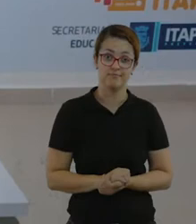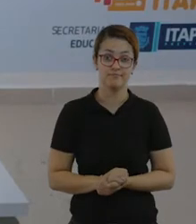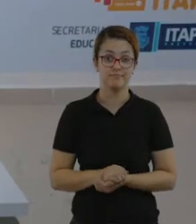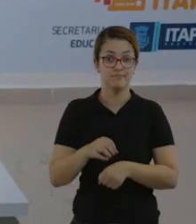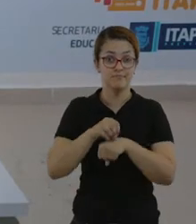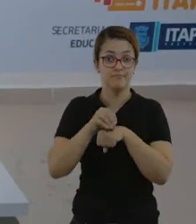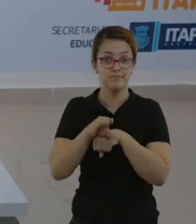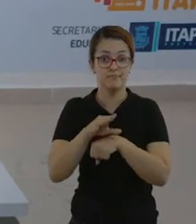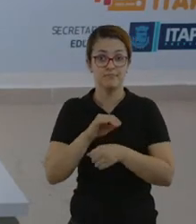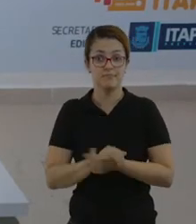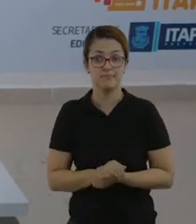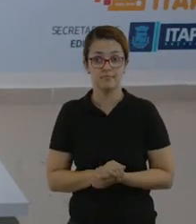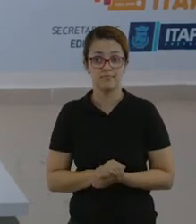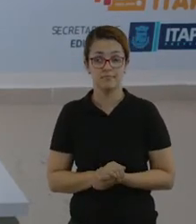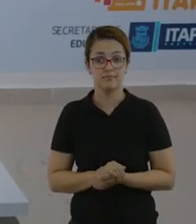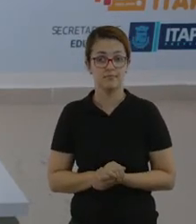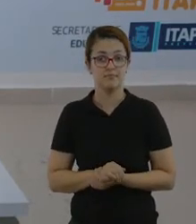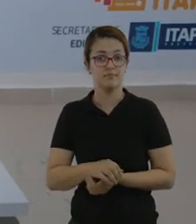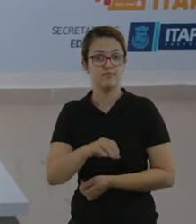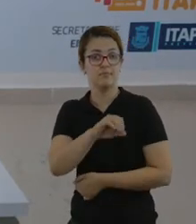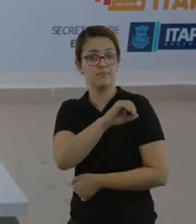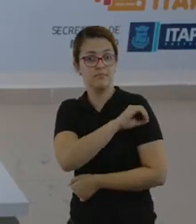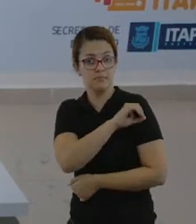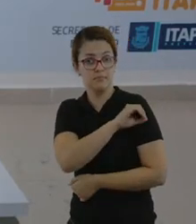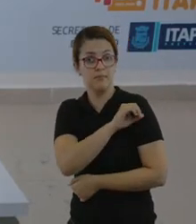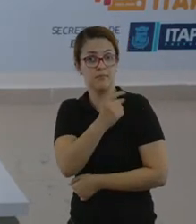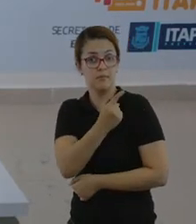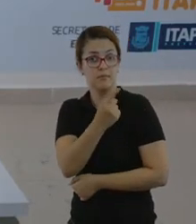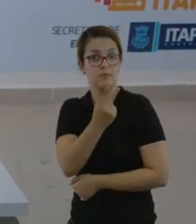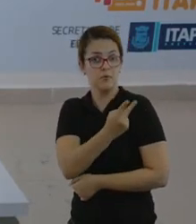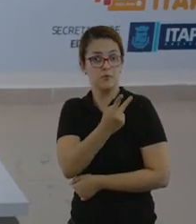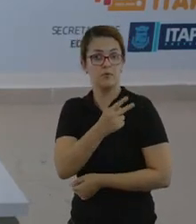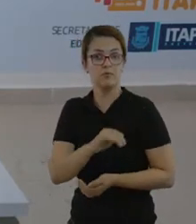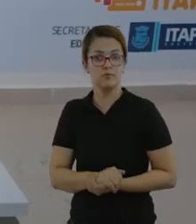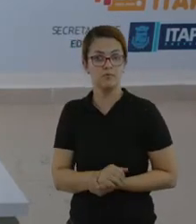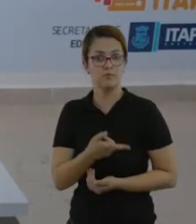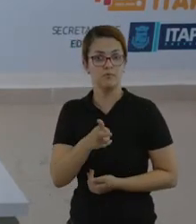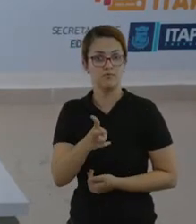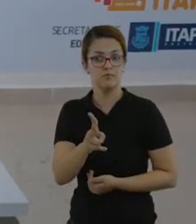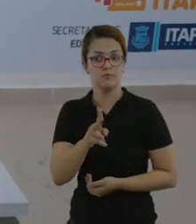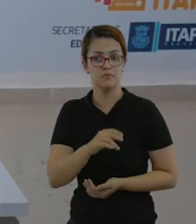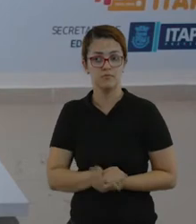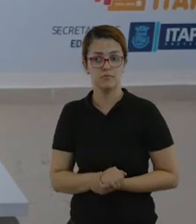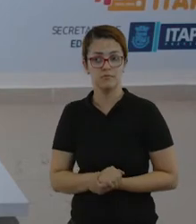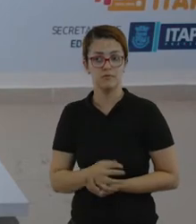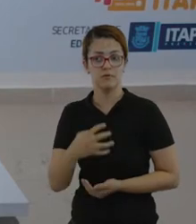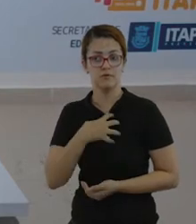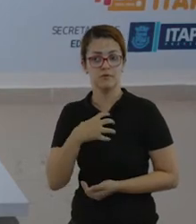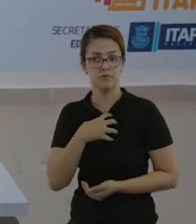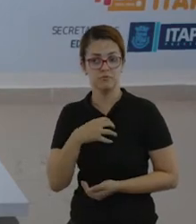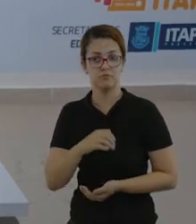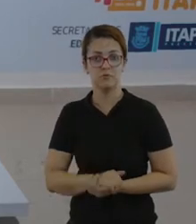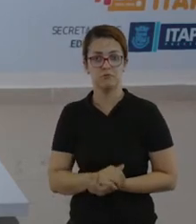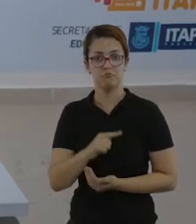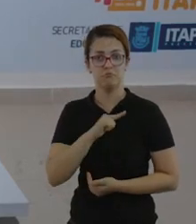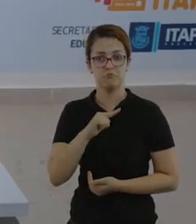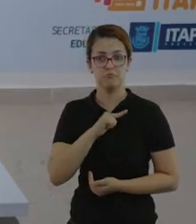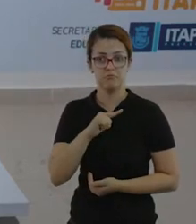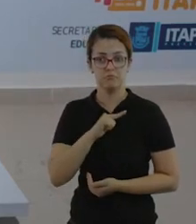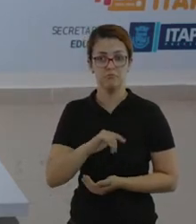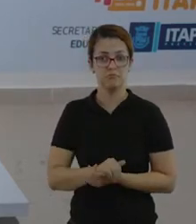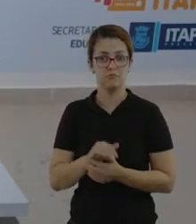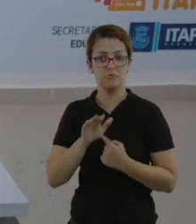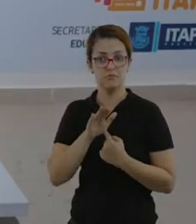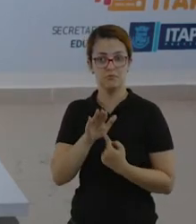Primeira atividade é para a turma do pré-1 e para o pré-2. Continuando com o tema feelings, sentimentos, eu tenho dois jogos